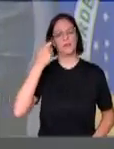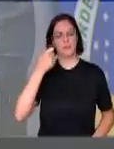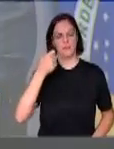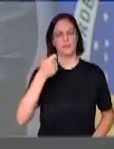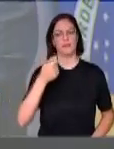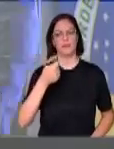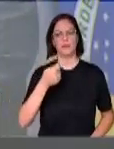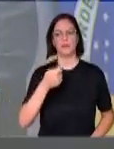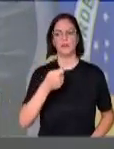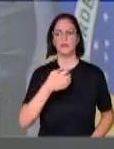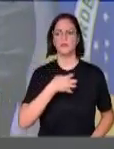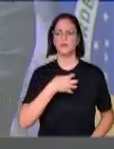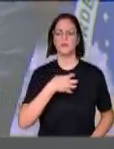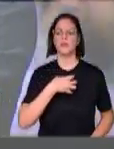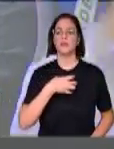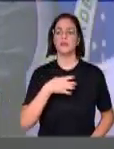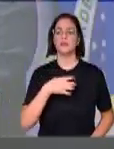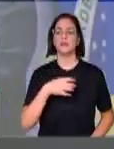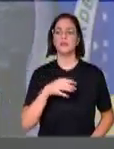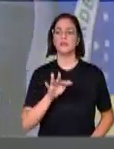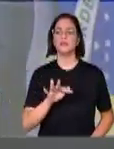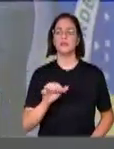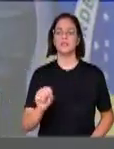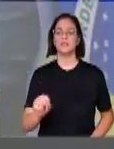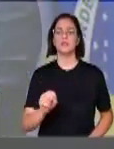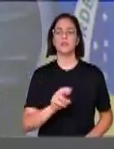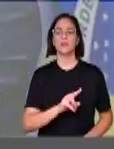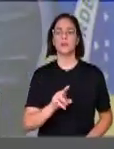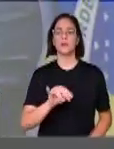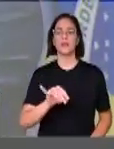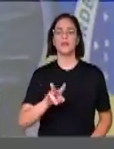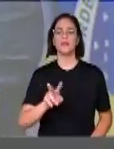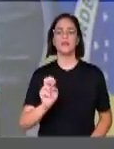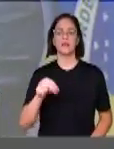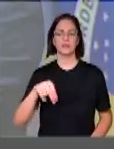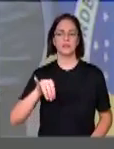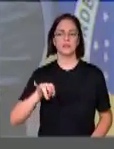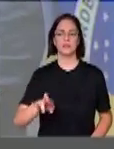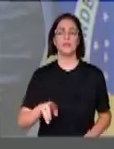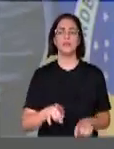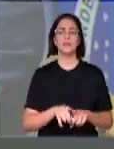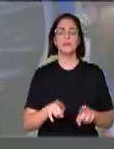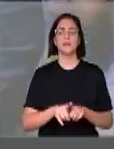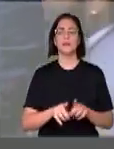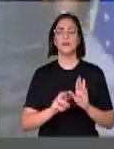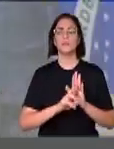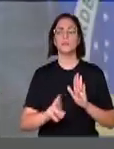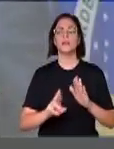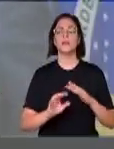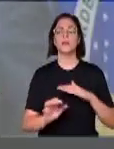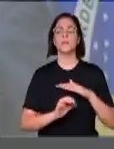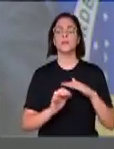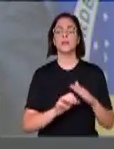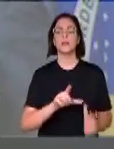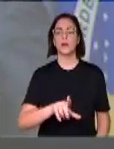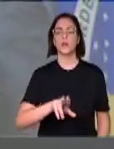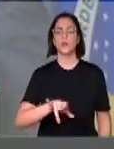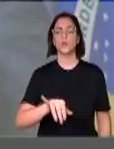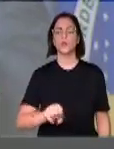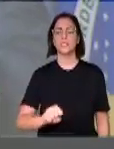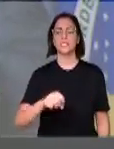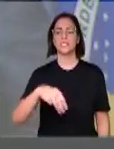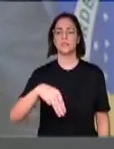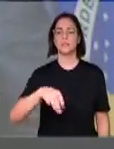Feira da Bahia, Ivani de Santa Bárbara, e em nome dos empresários, saudar o nosso querido Luiz